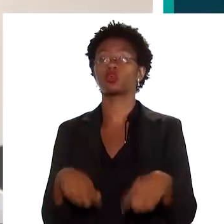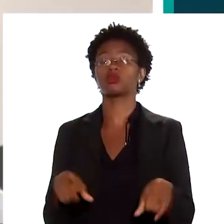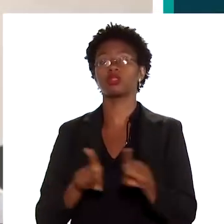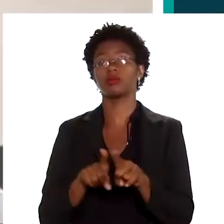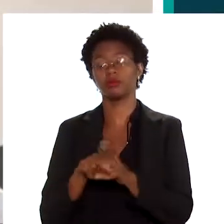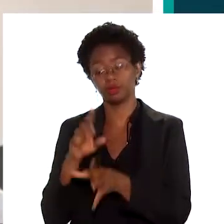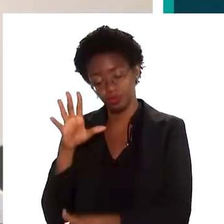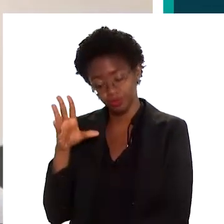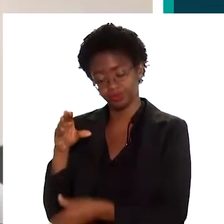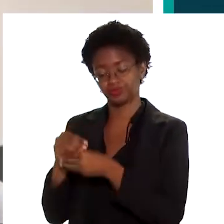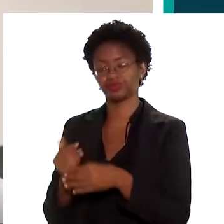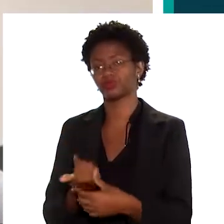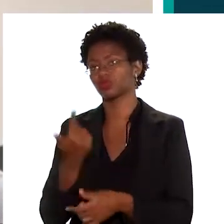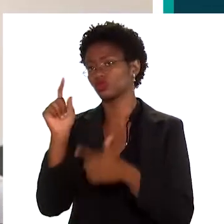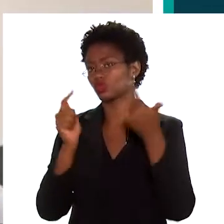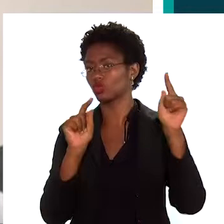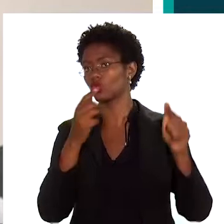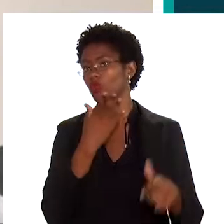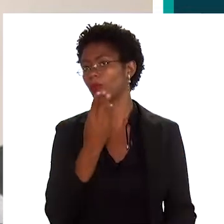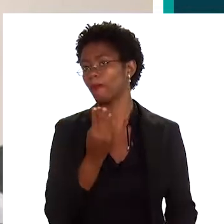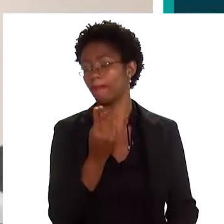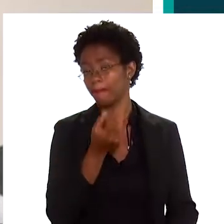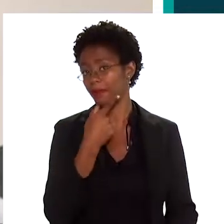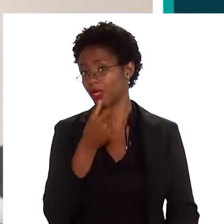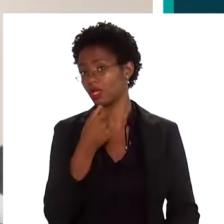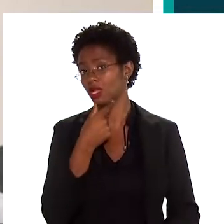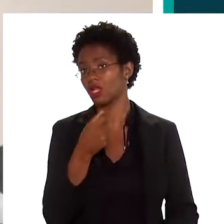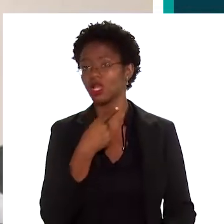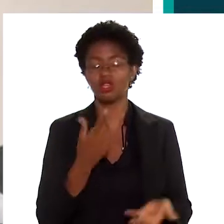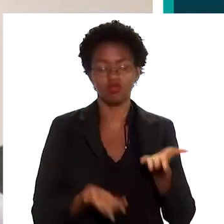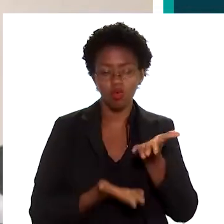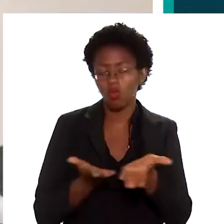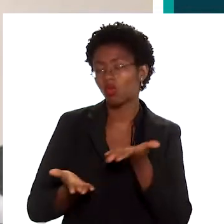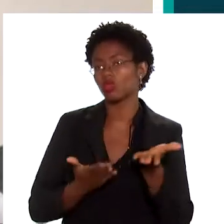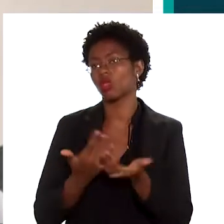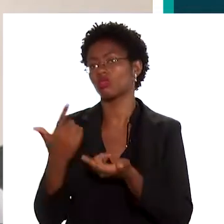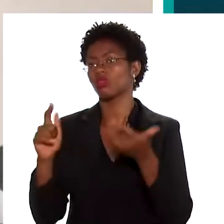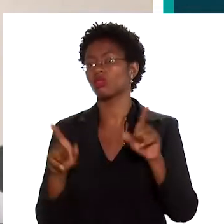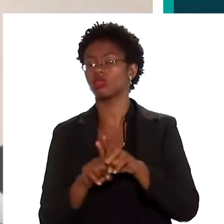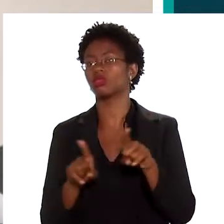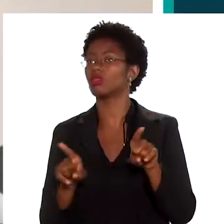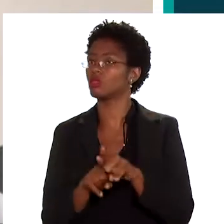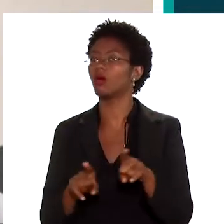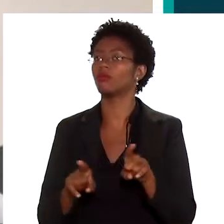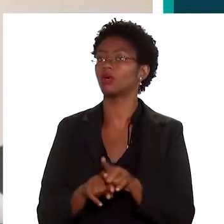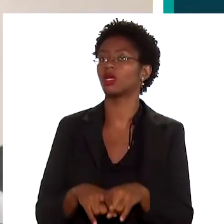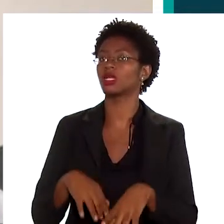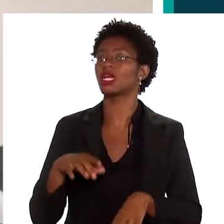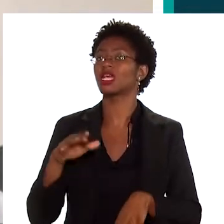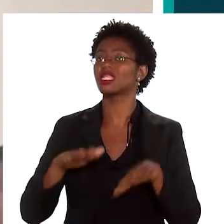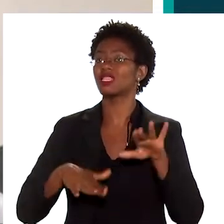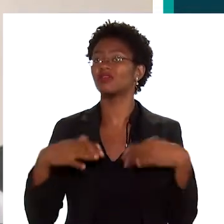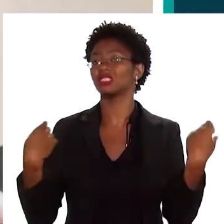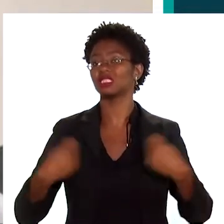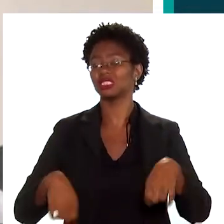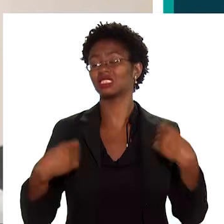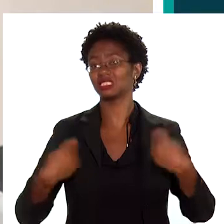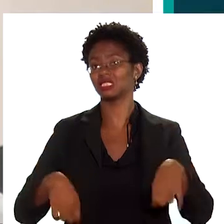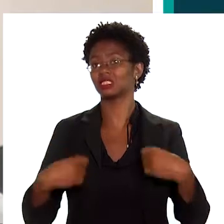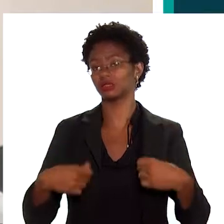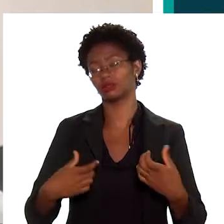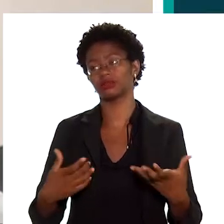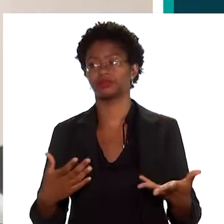possibilidade de complementação com outros medicamentos, com outros tratamentos somados, acabam tendo aí a necessidade,